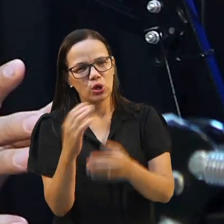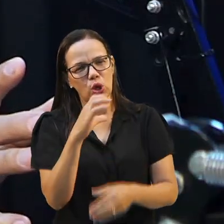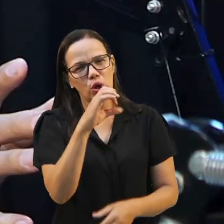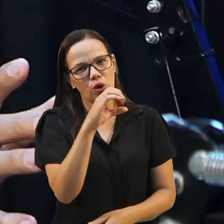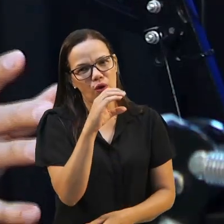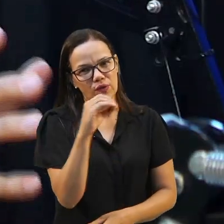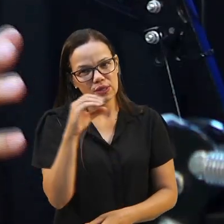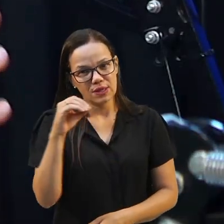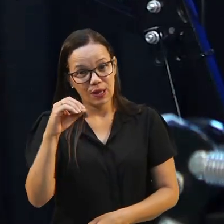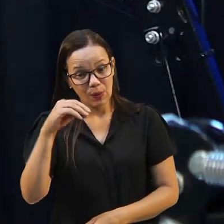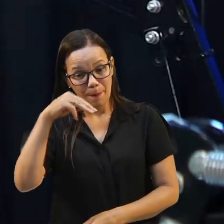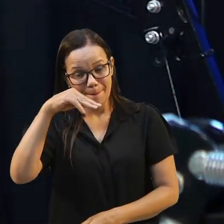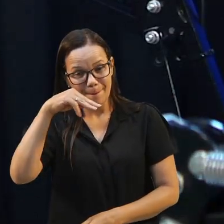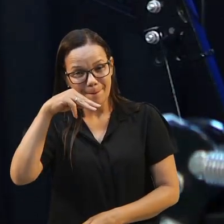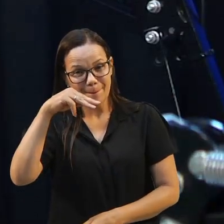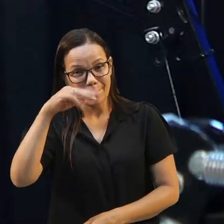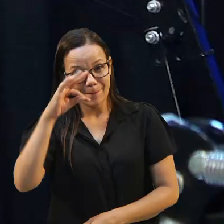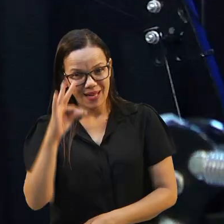quadrados.